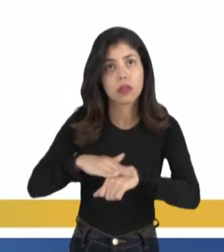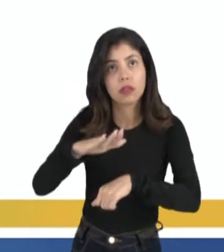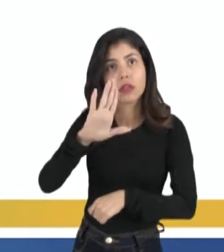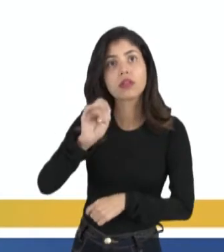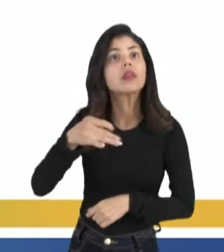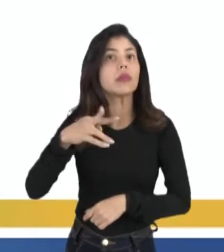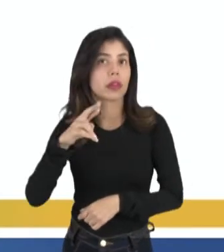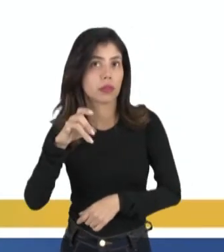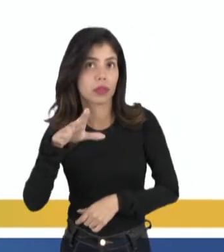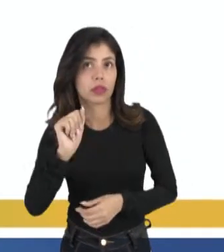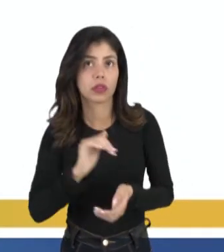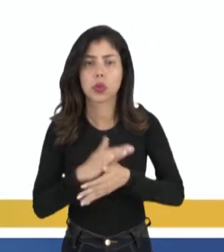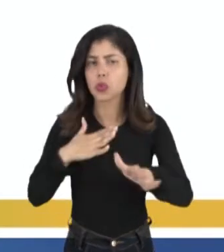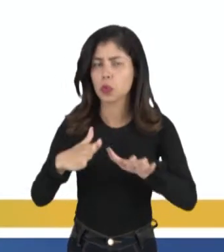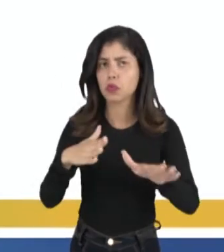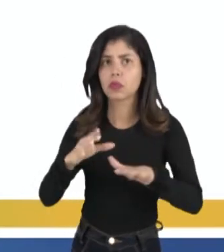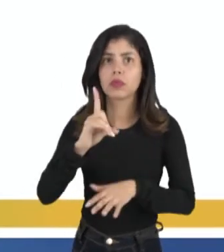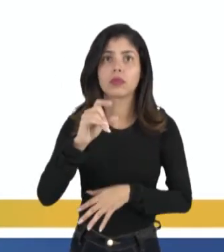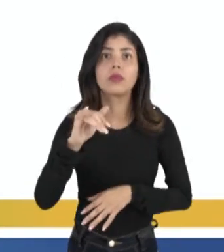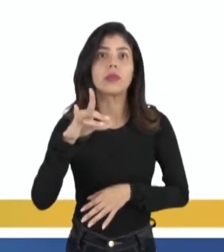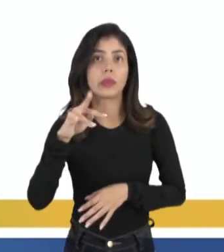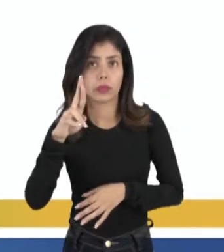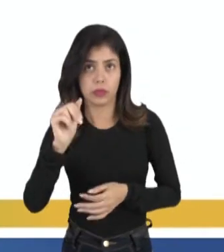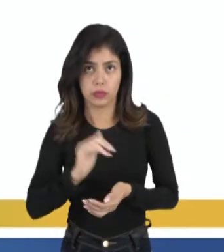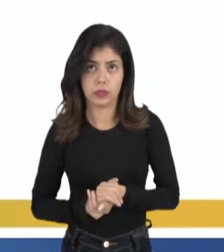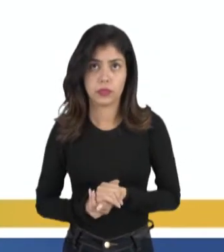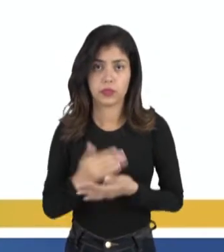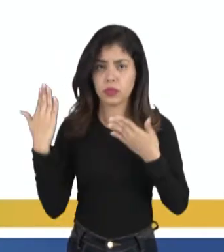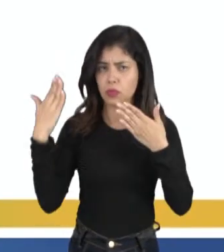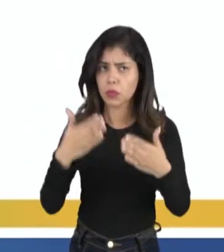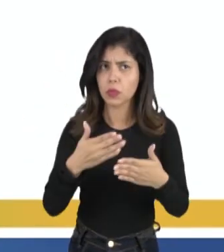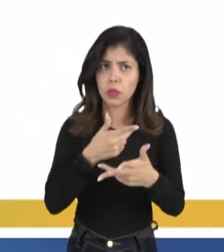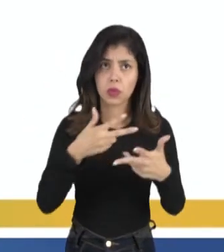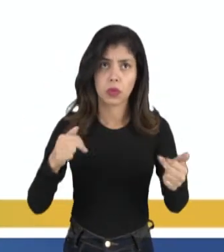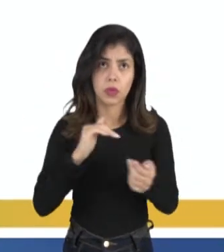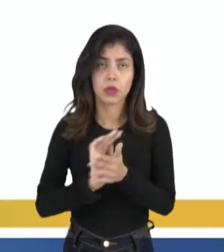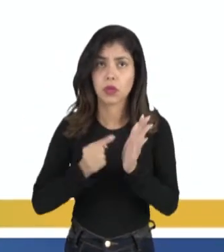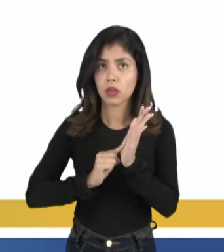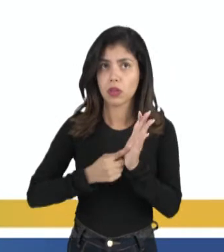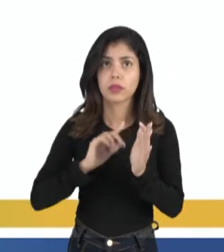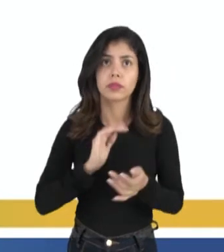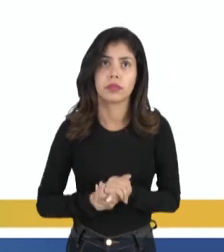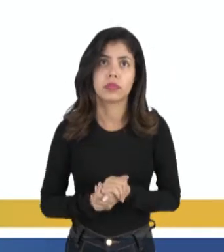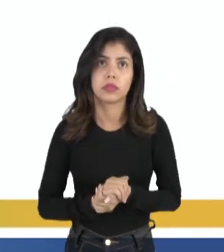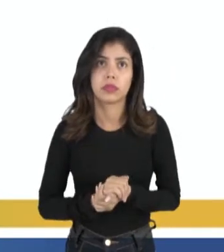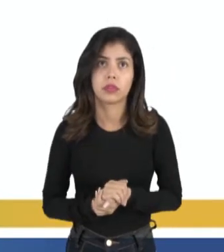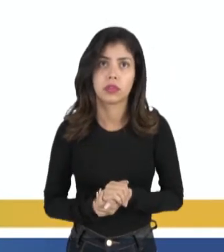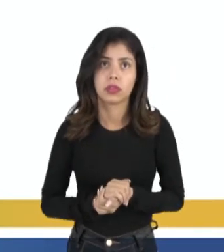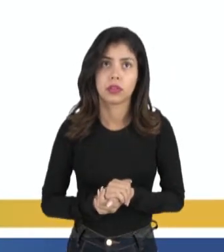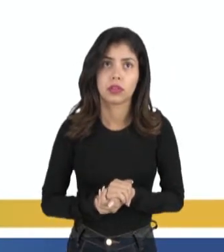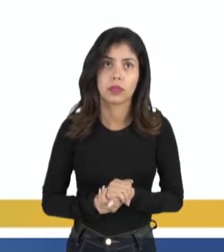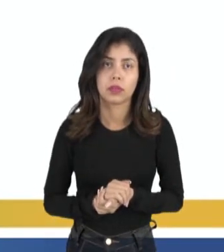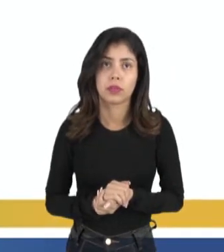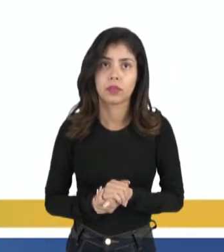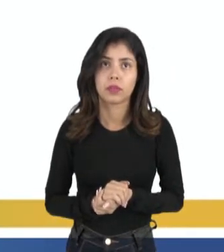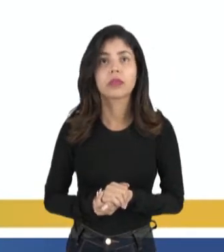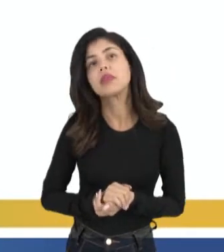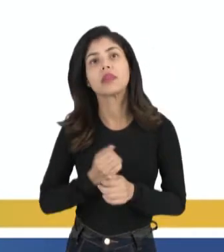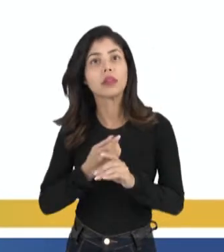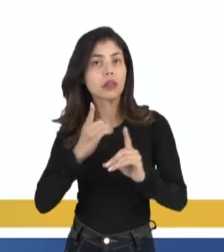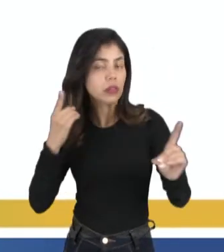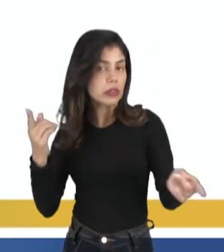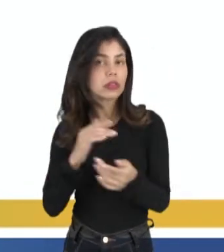figuras mais emblemática se do movimento dadaísta com seus objetos prontos o ready-made né